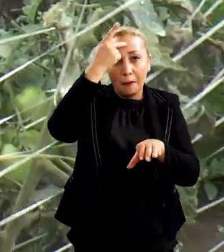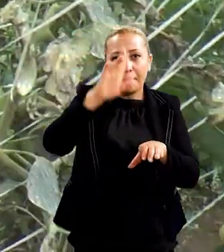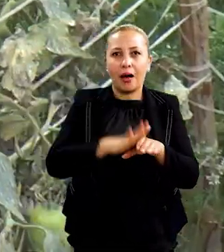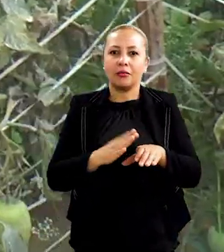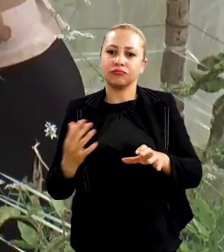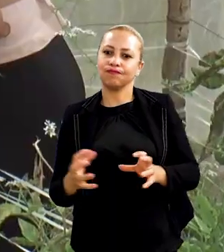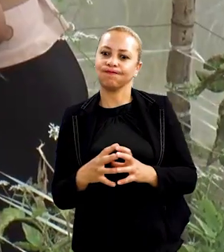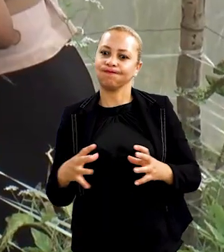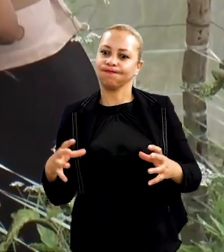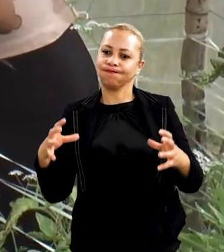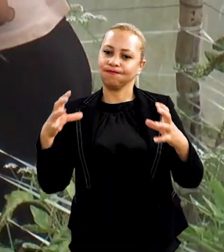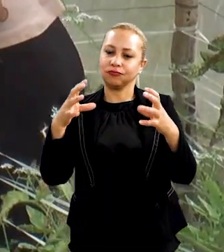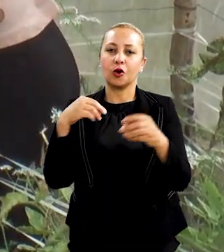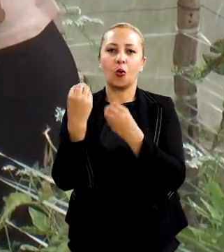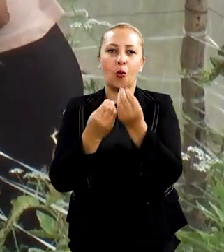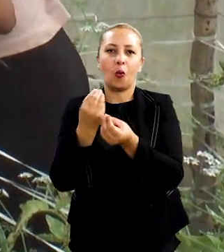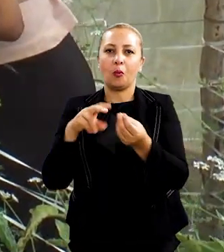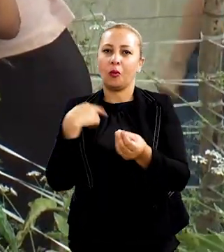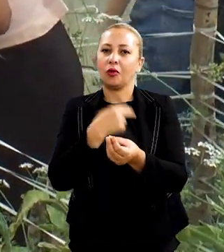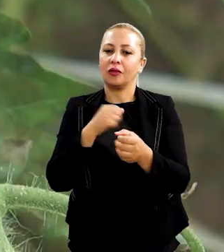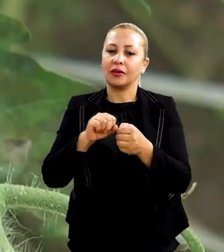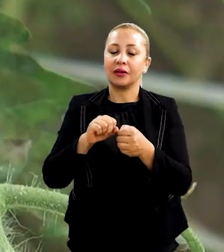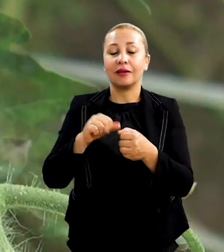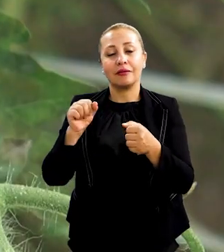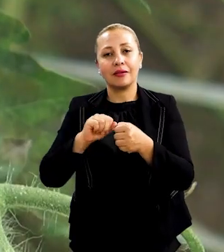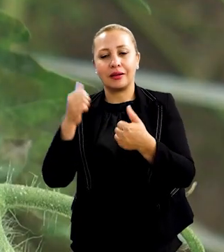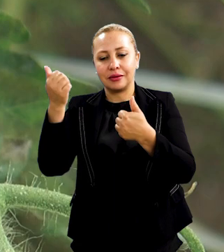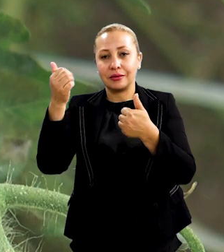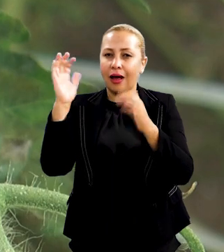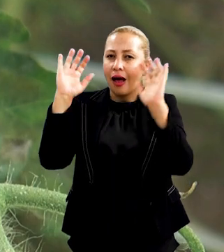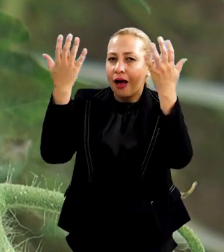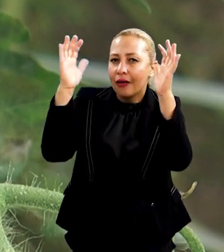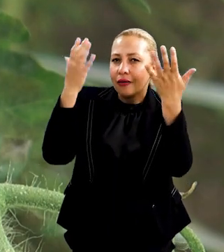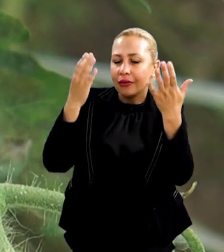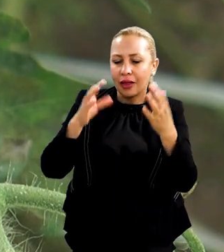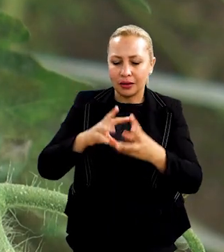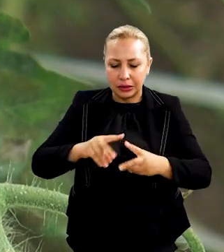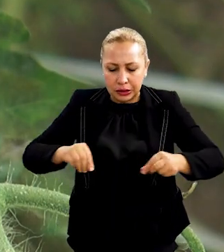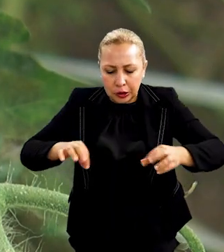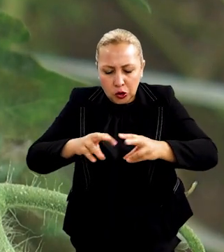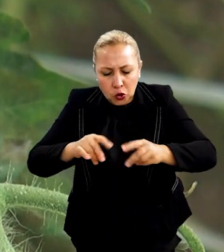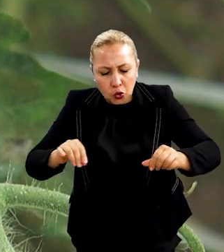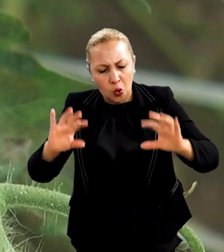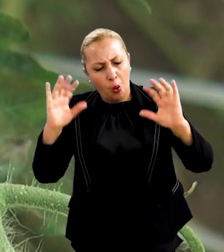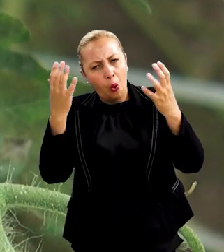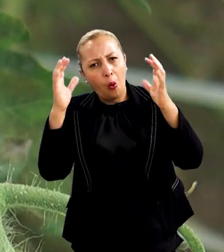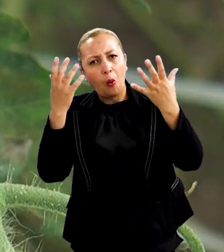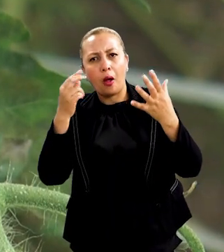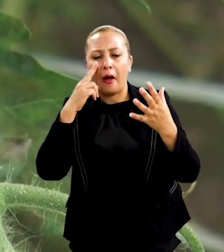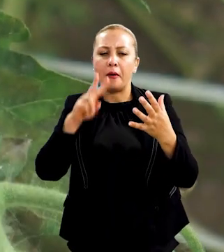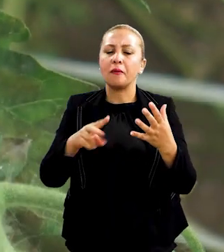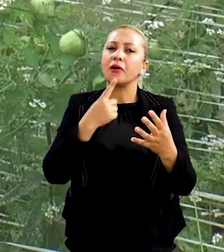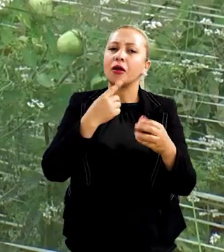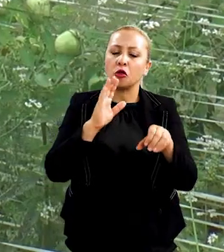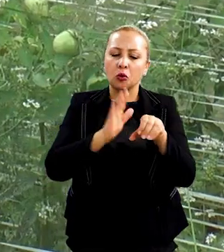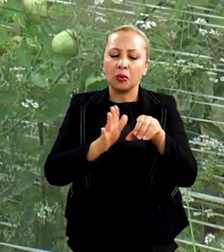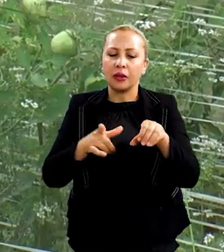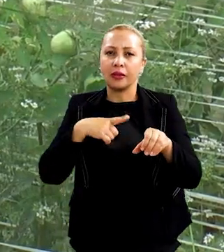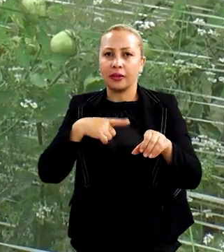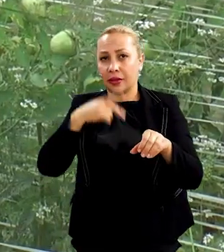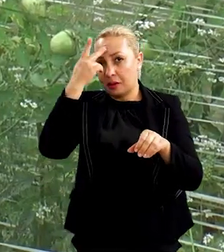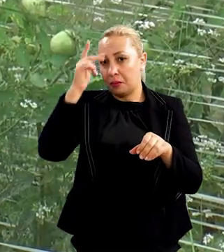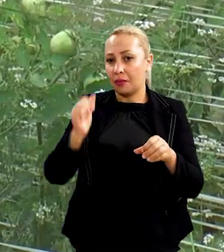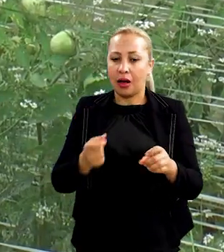forma orgânica. Então, como é que a gente faz? A gente fez análise de solo e a gente viu as necessidades que o tomateiro tem para